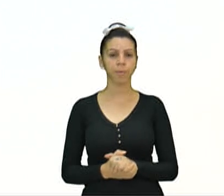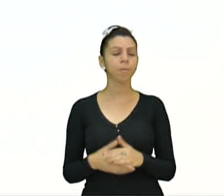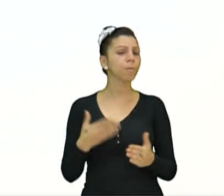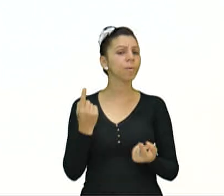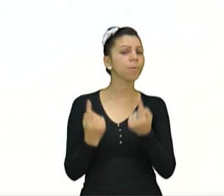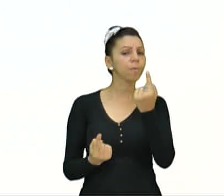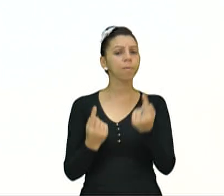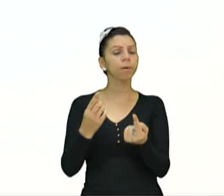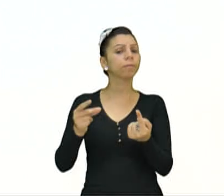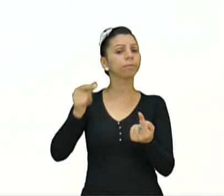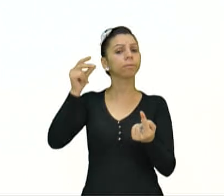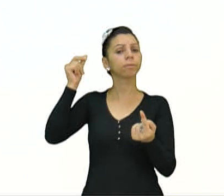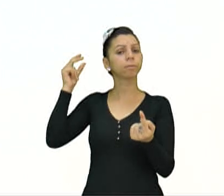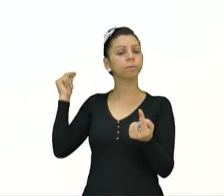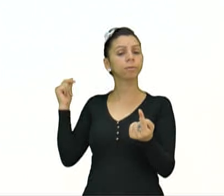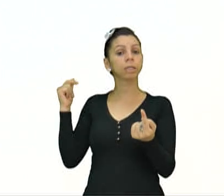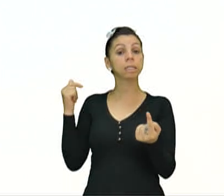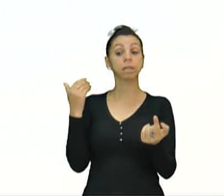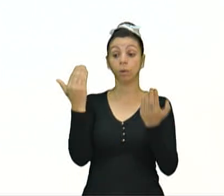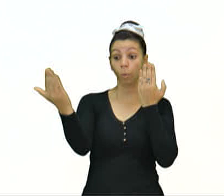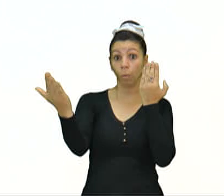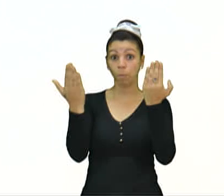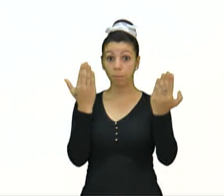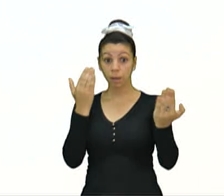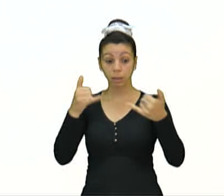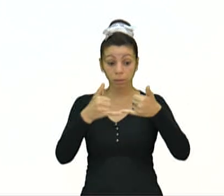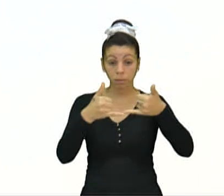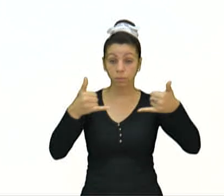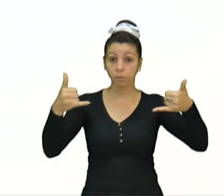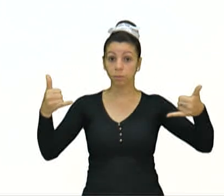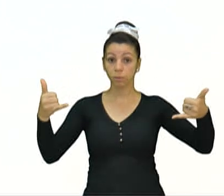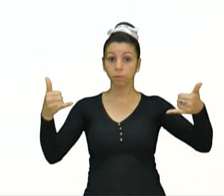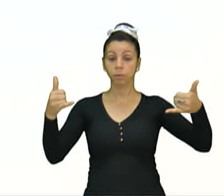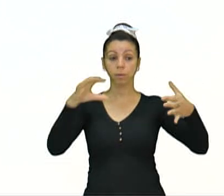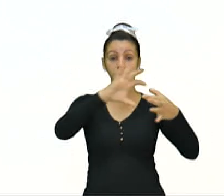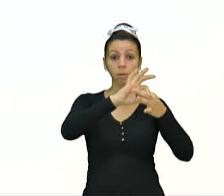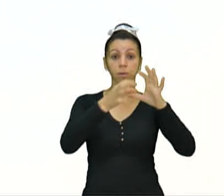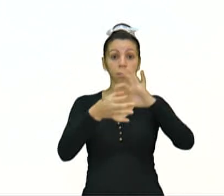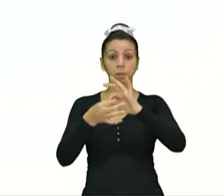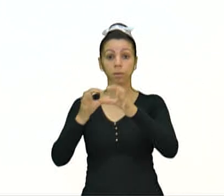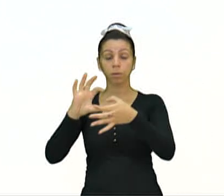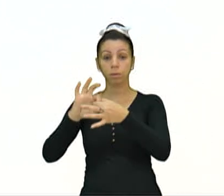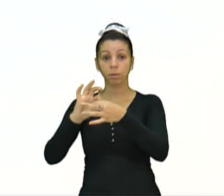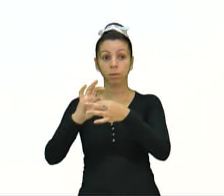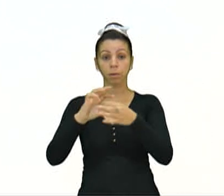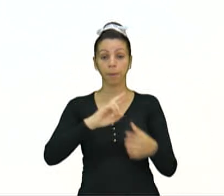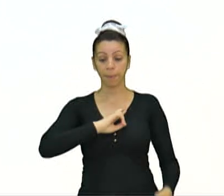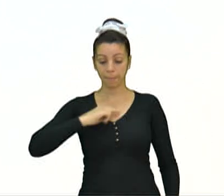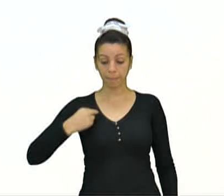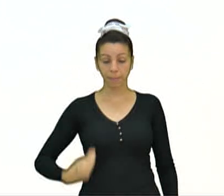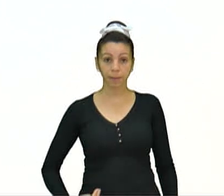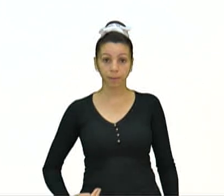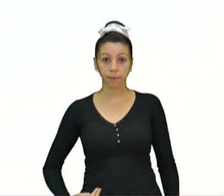antiga se comparada no tempo com a Olimpíada de Pequim? London or